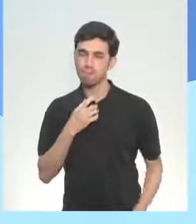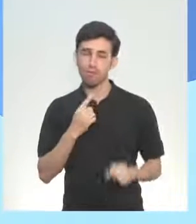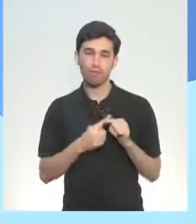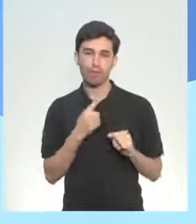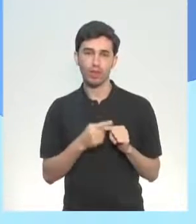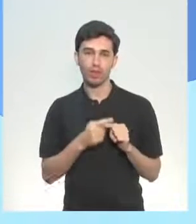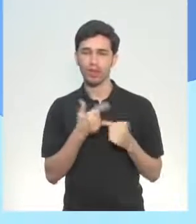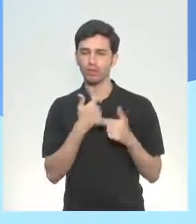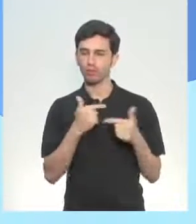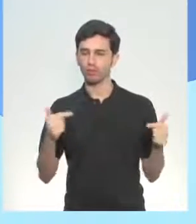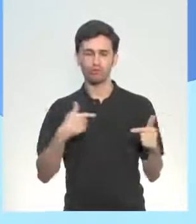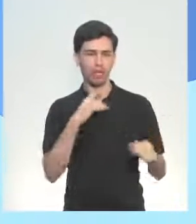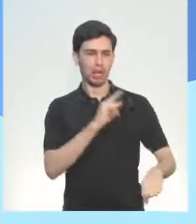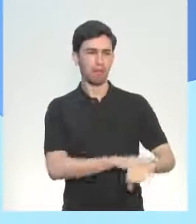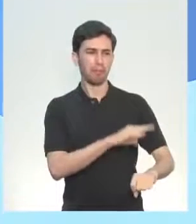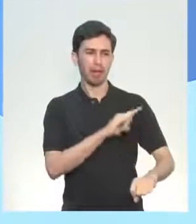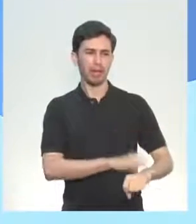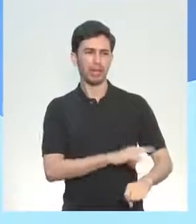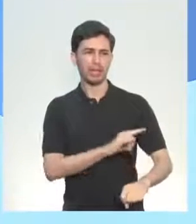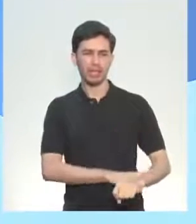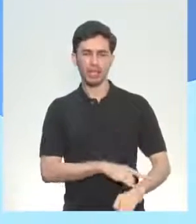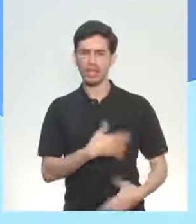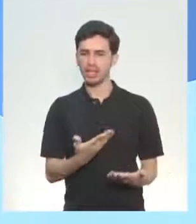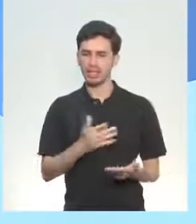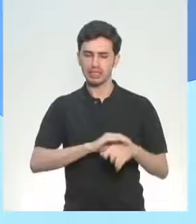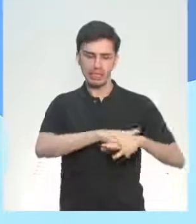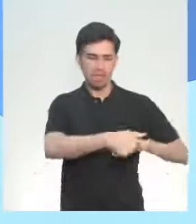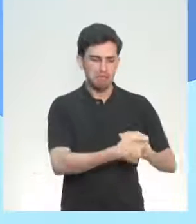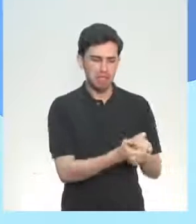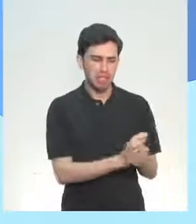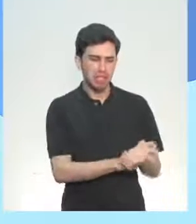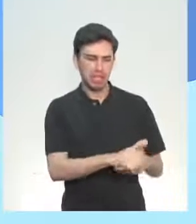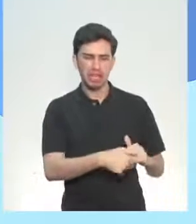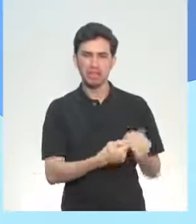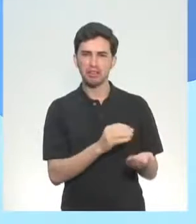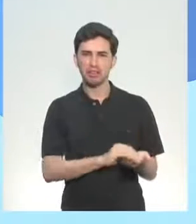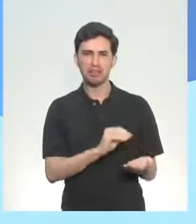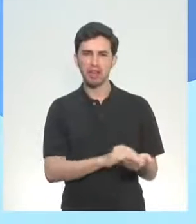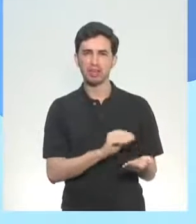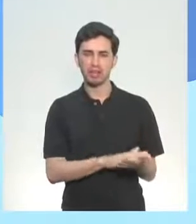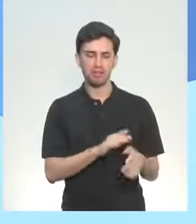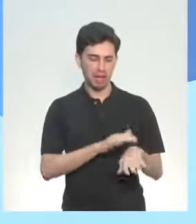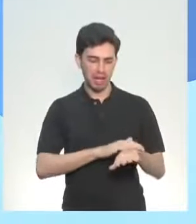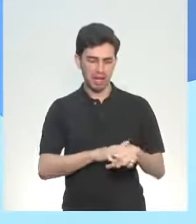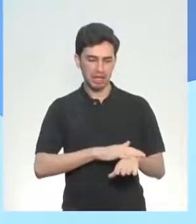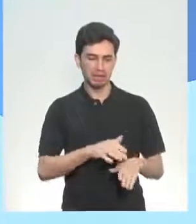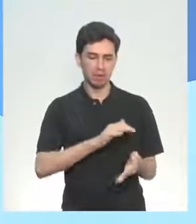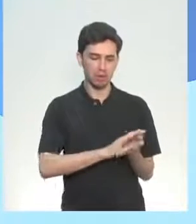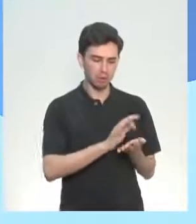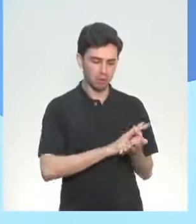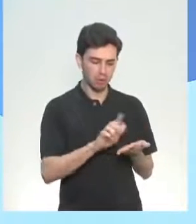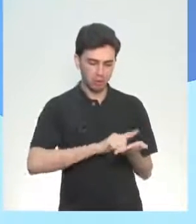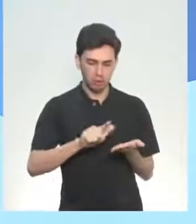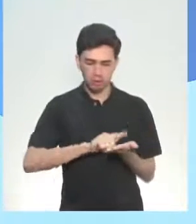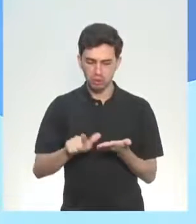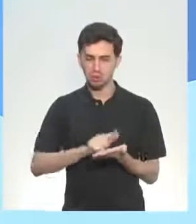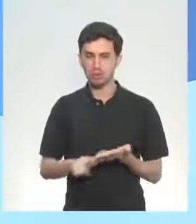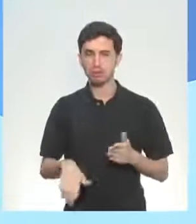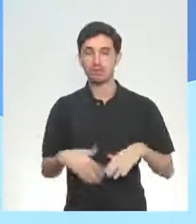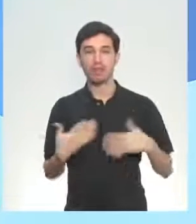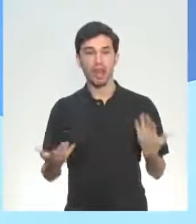não haver nos banheiros sabonete para higienizarmos as mãos. A